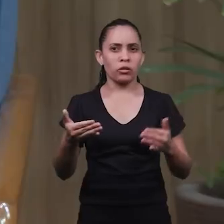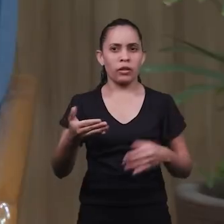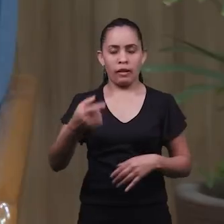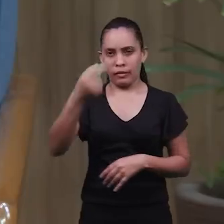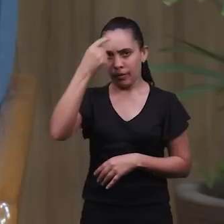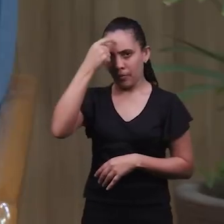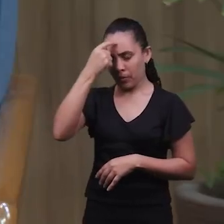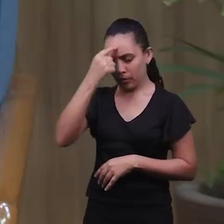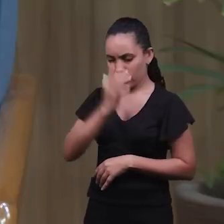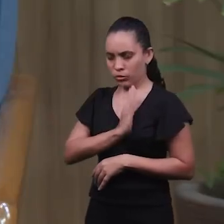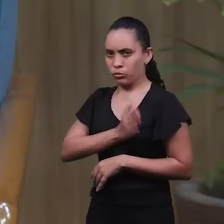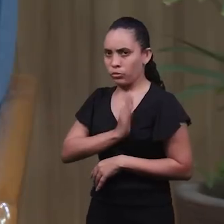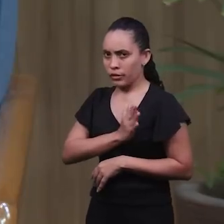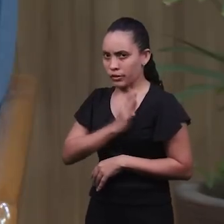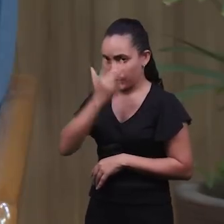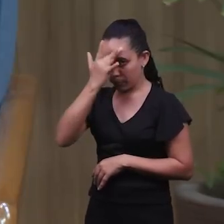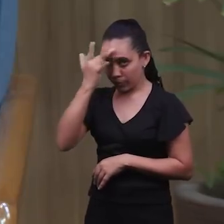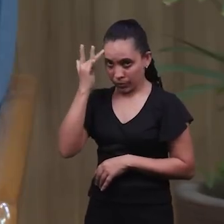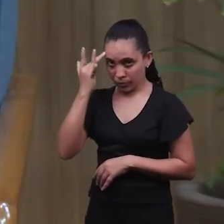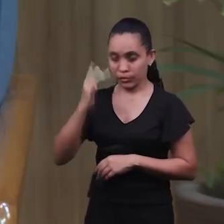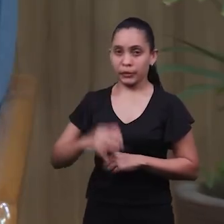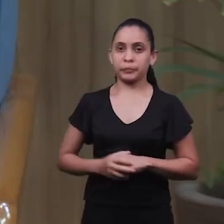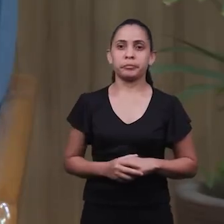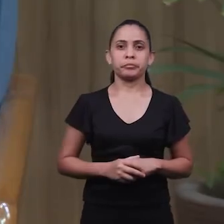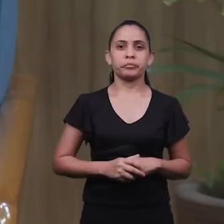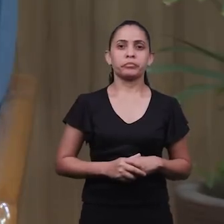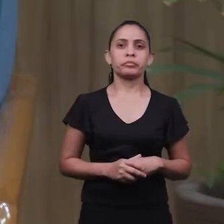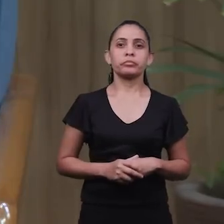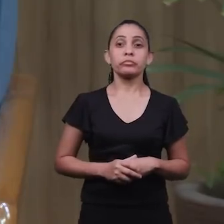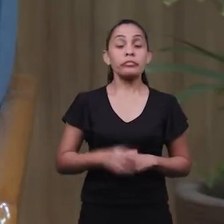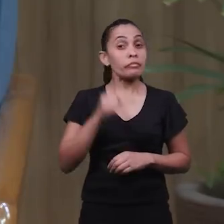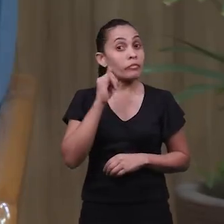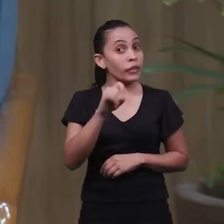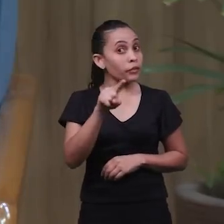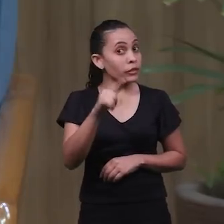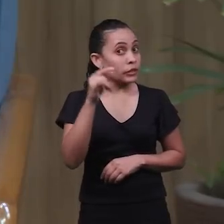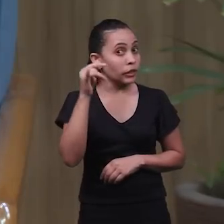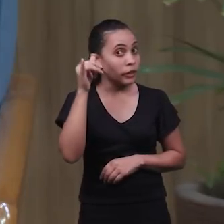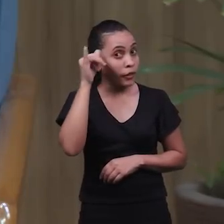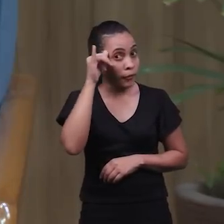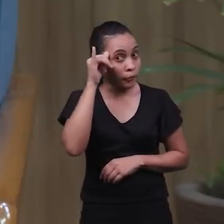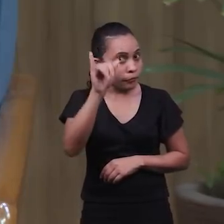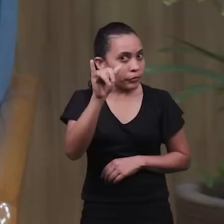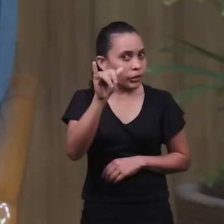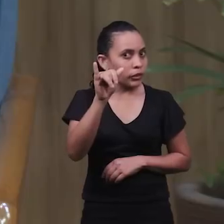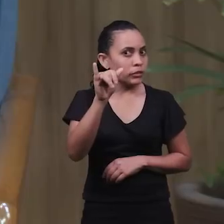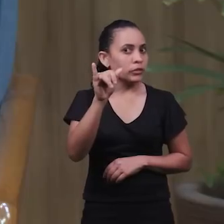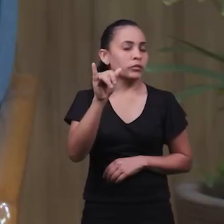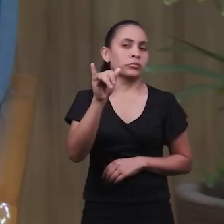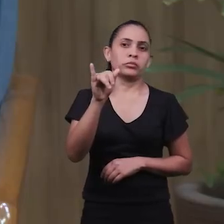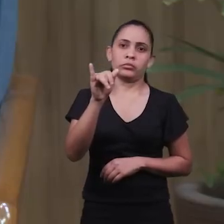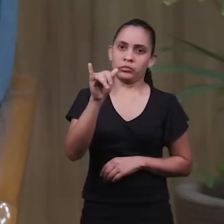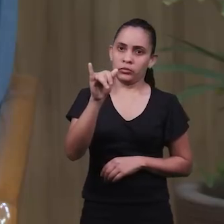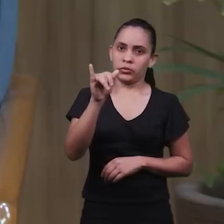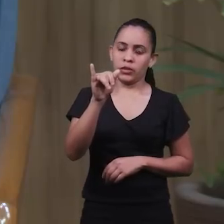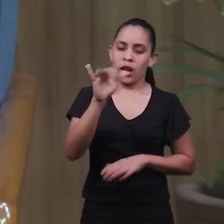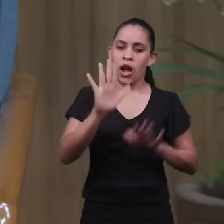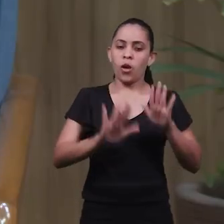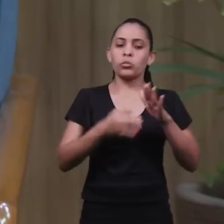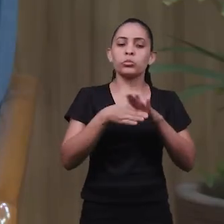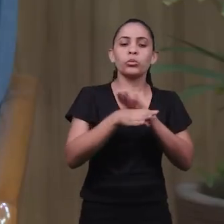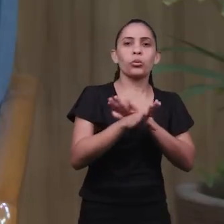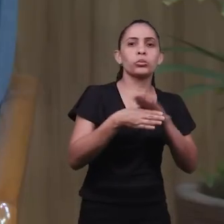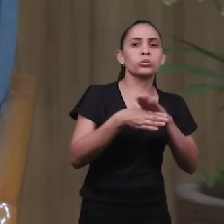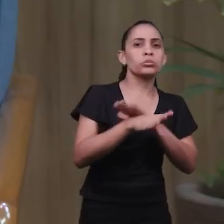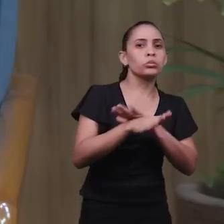mente e no coração de muitas pessoas, porque se você evita de adotar alguns